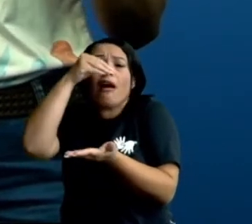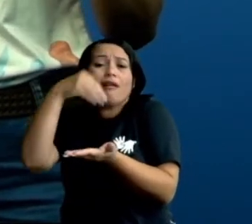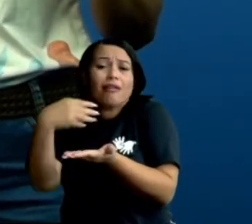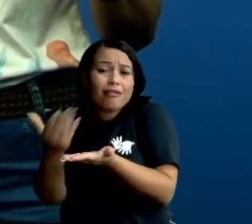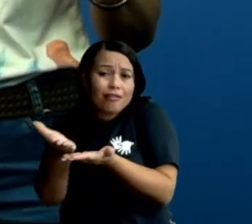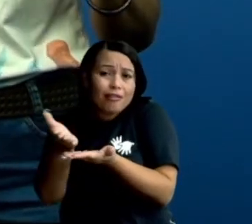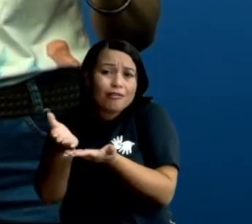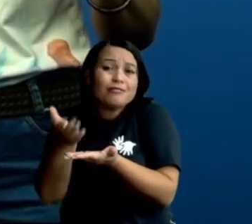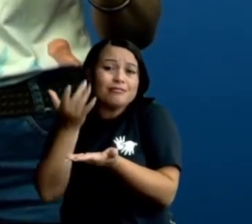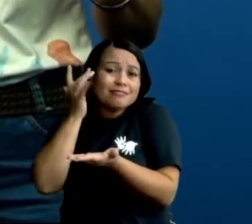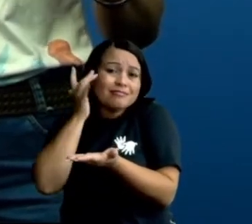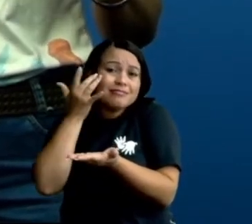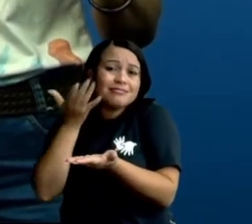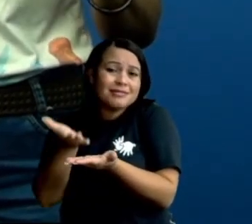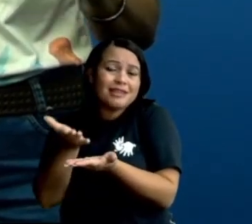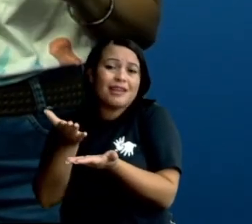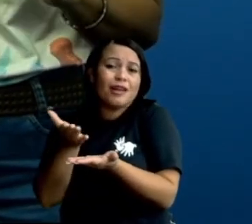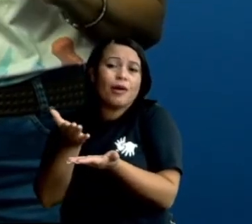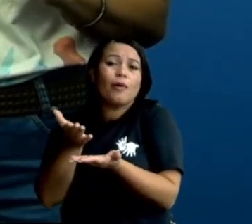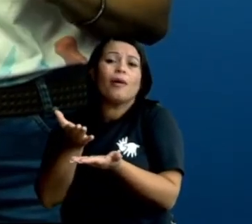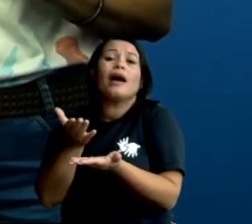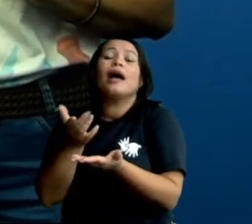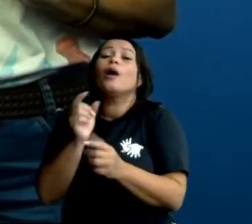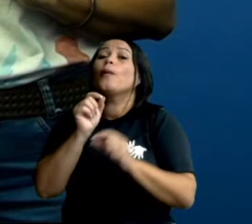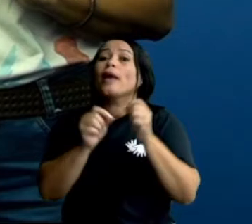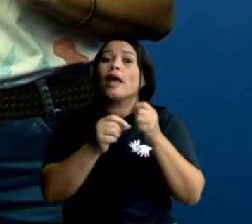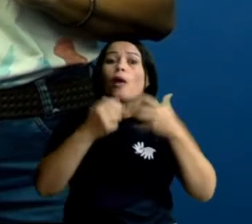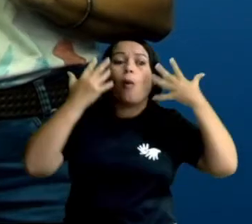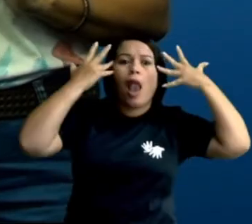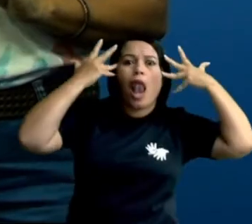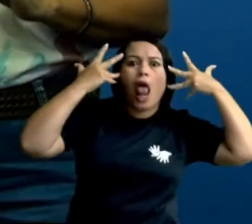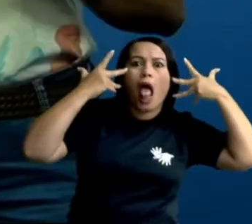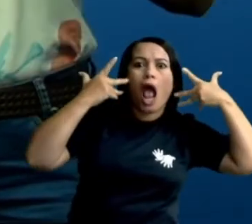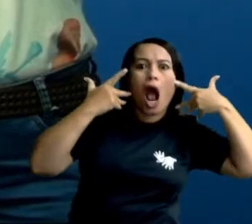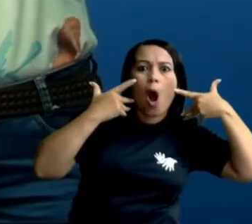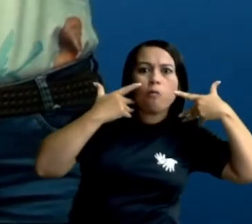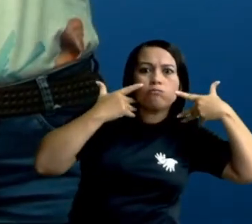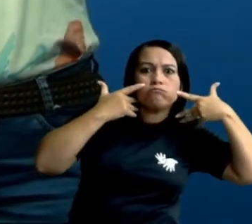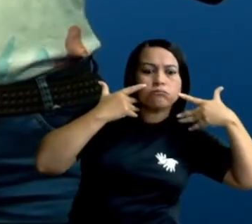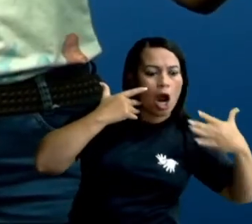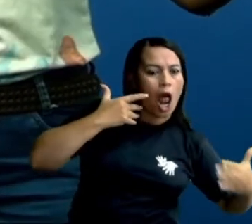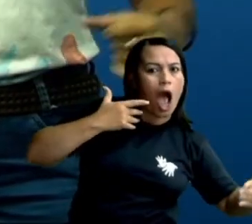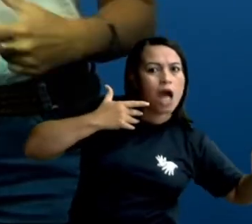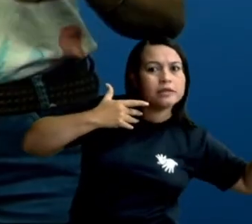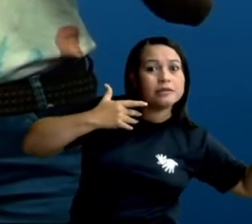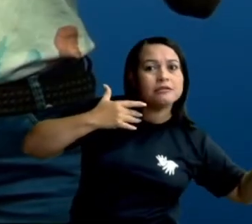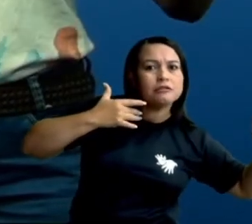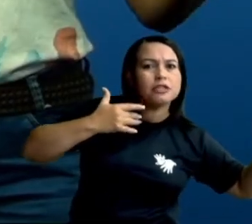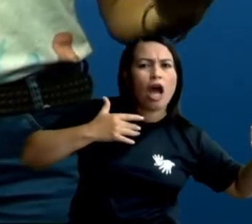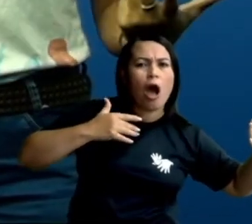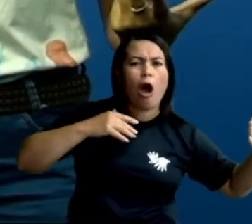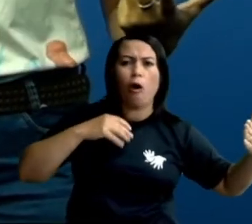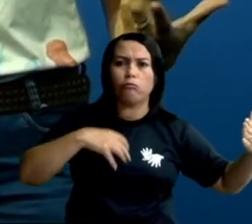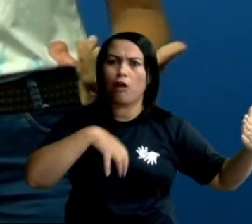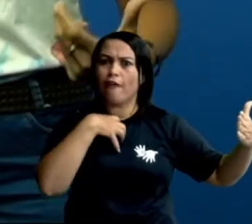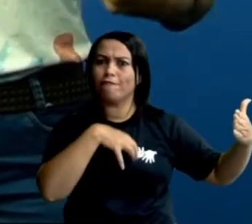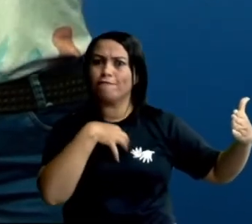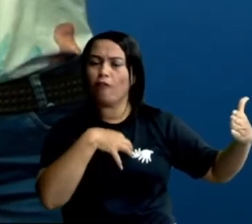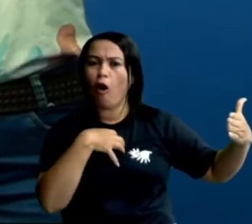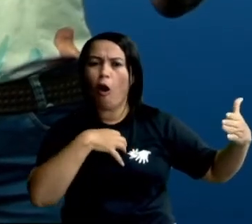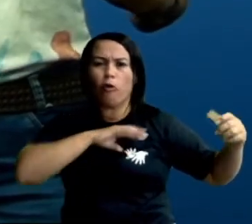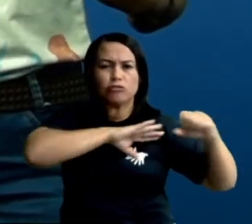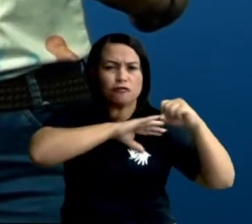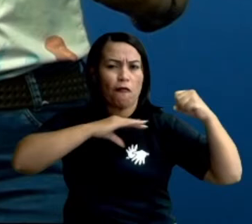fraquinho, indefeso, tá certo? Enquanto que o leão, ele é grandão, feroz, né?